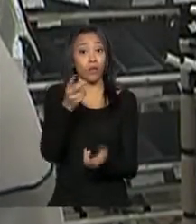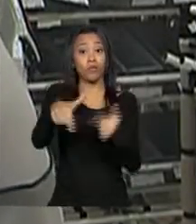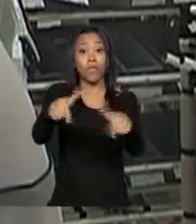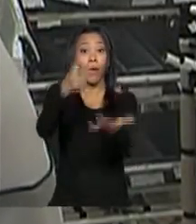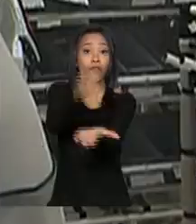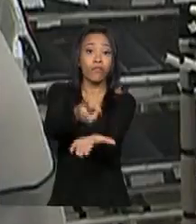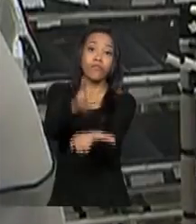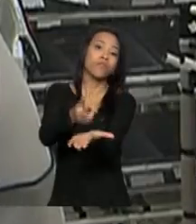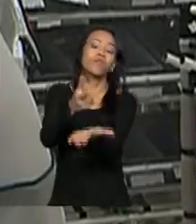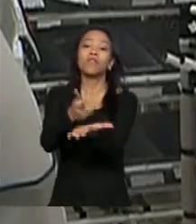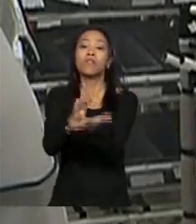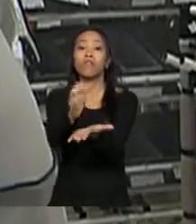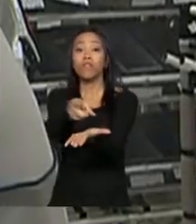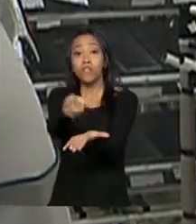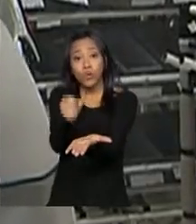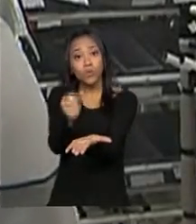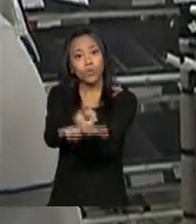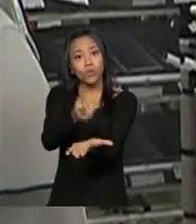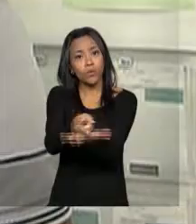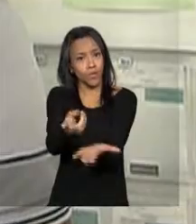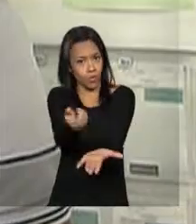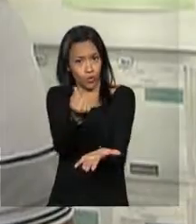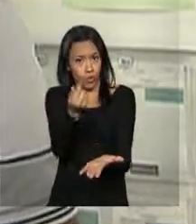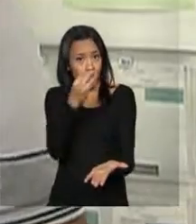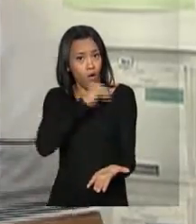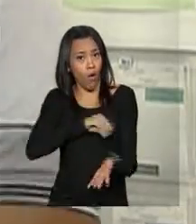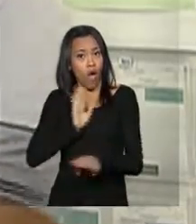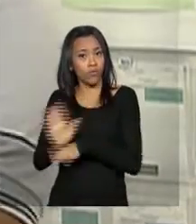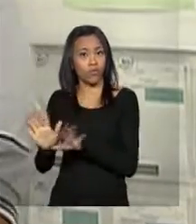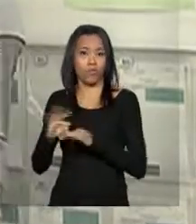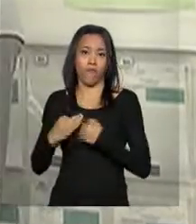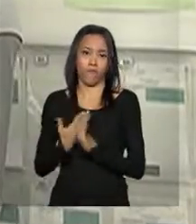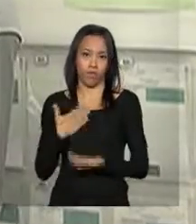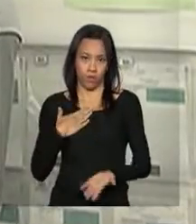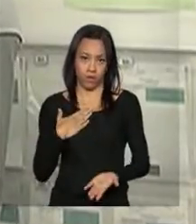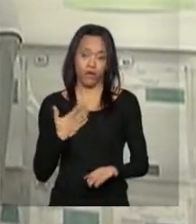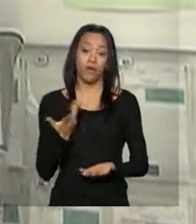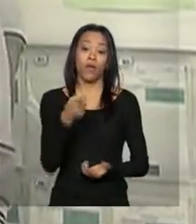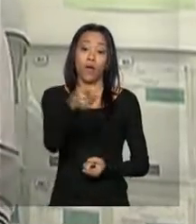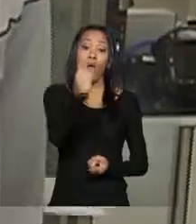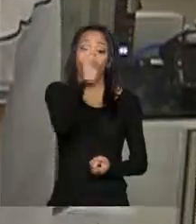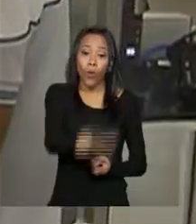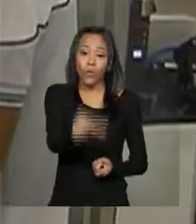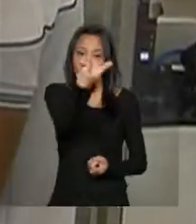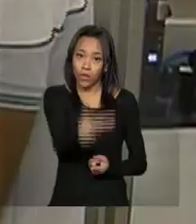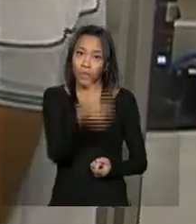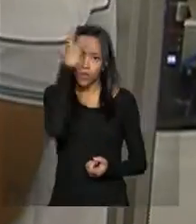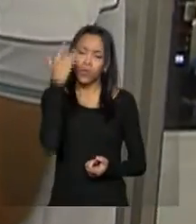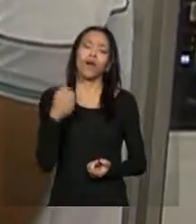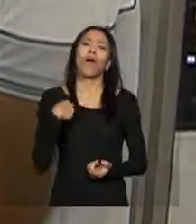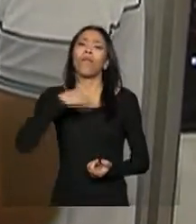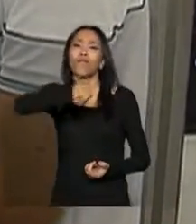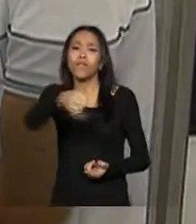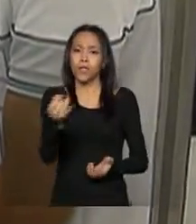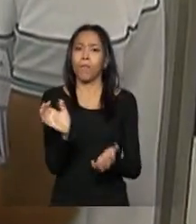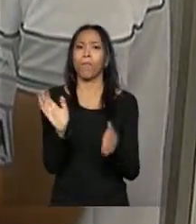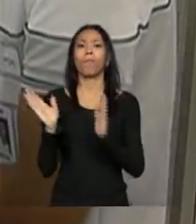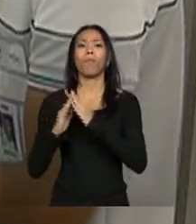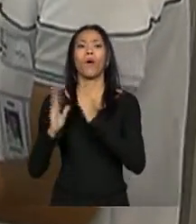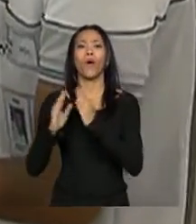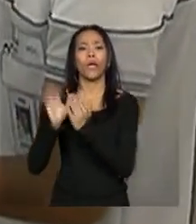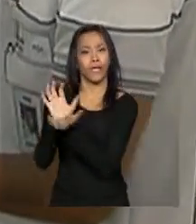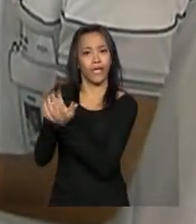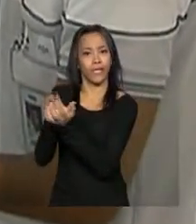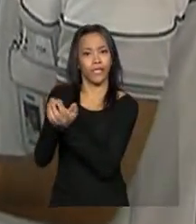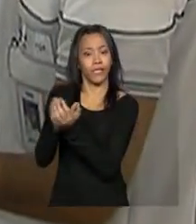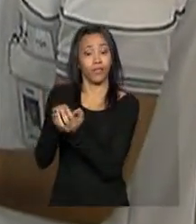Fazendo só o chuva, você recebe o seu para dar sustento à minha família. Gustavo também está aproveitando a oportunidade. Ele mora em Recife e está no terceiro